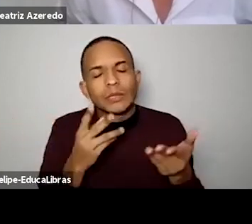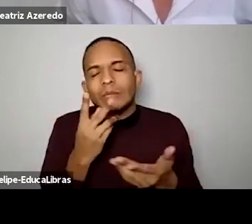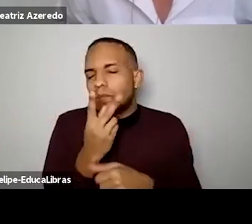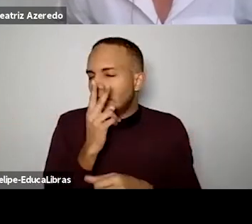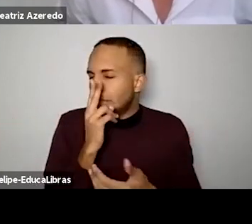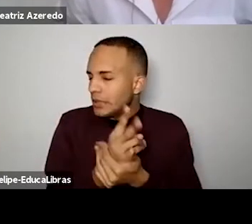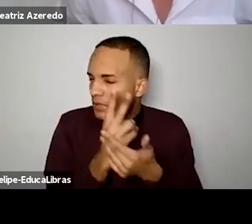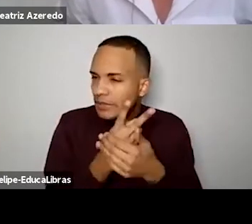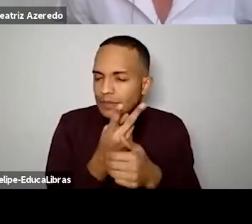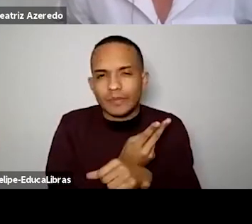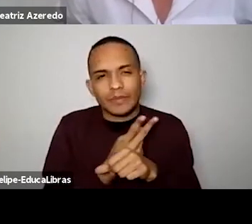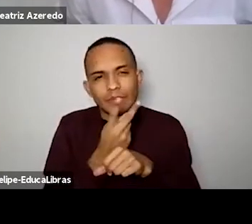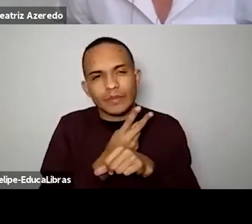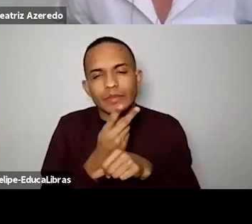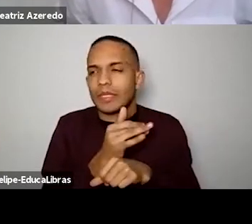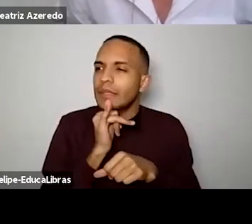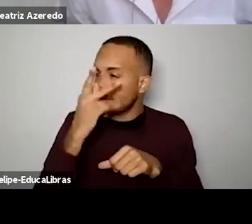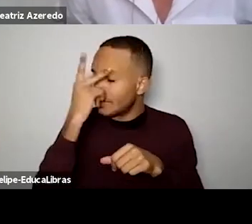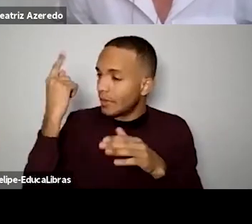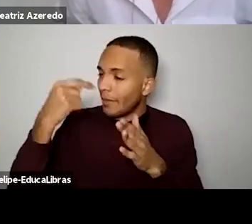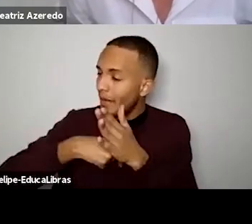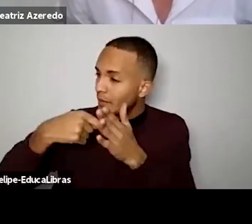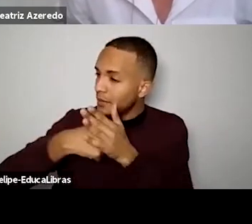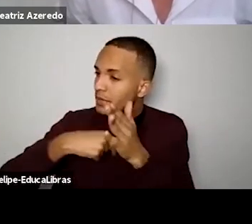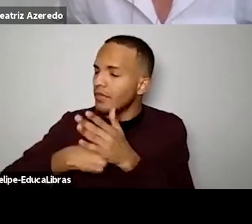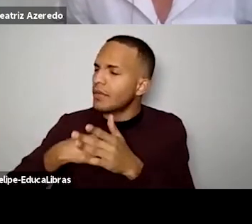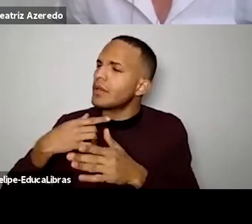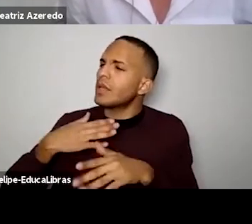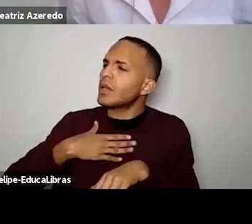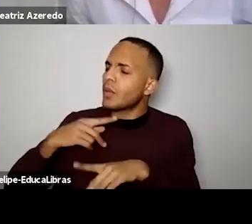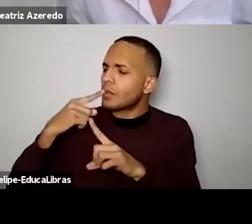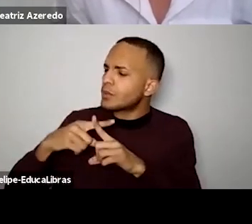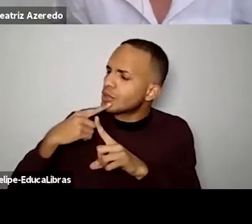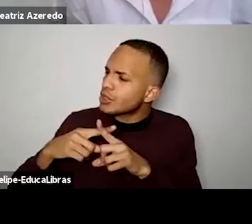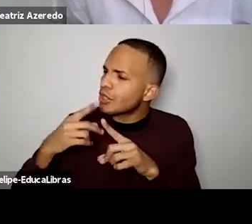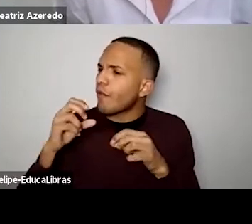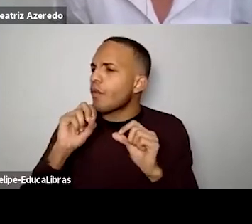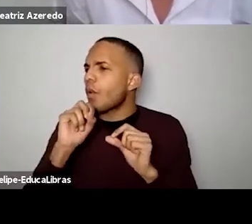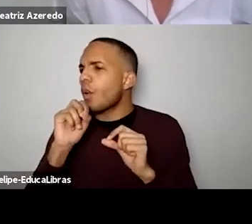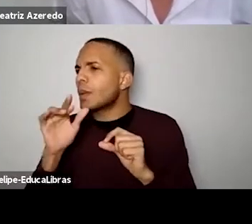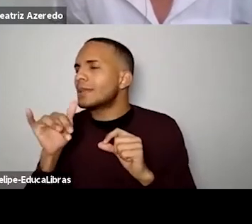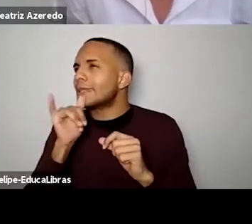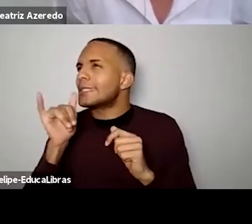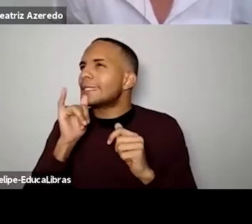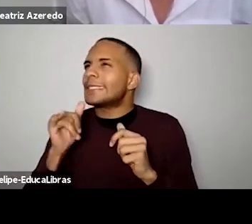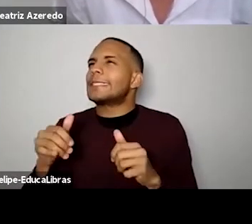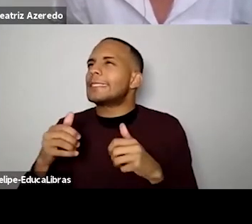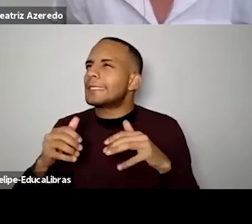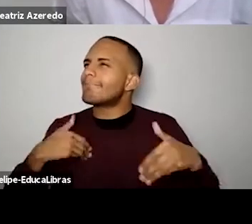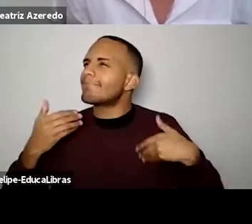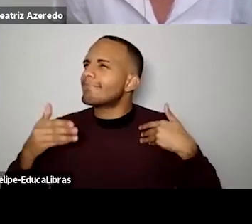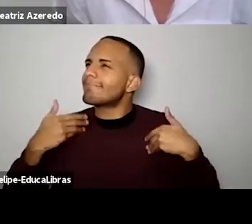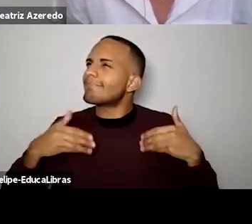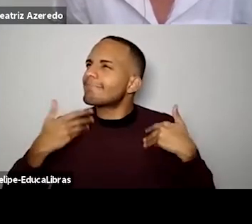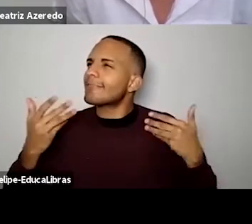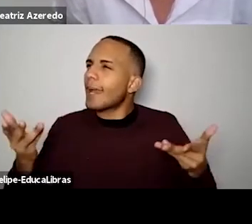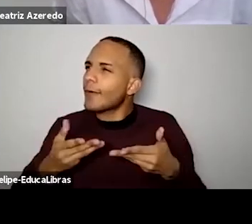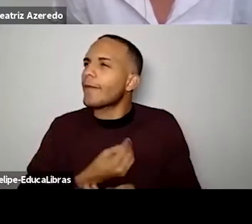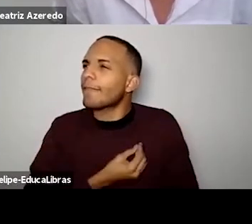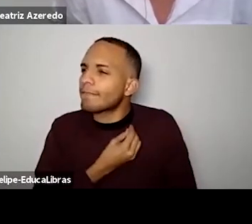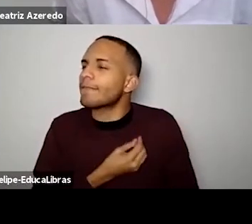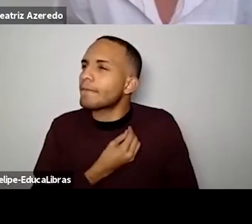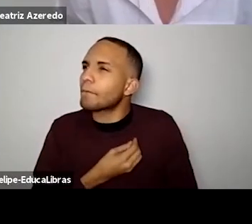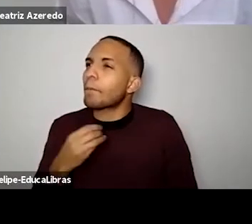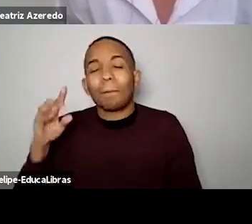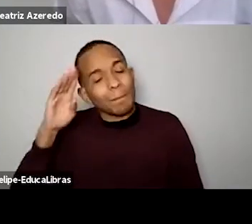As pessoas têm me perguntado muito se eu tenho sido positivo, se eu tenho sido otimista com relação a esse novo cenário, principalmente agora